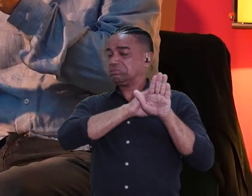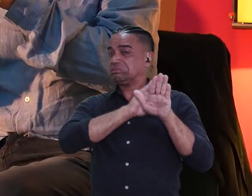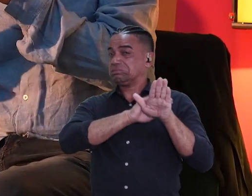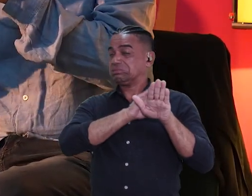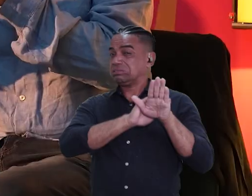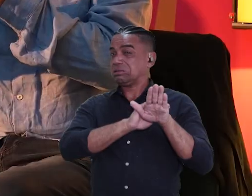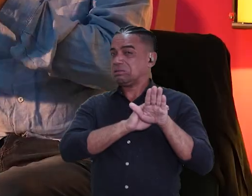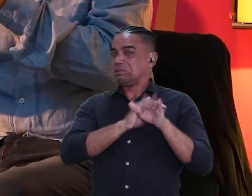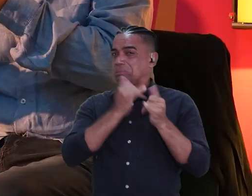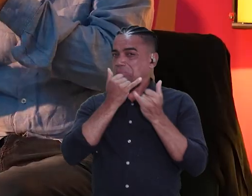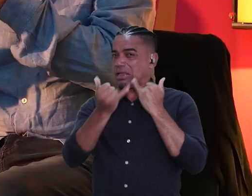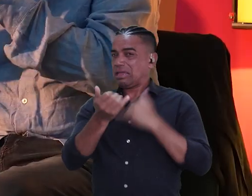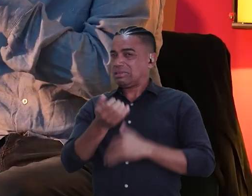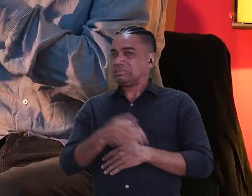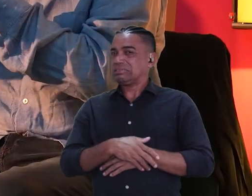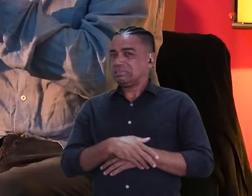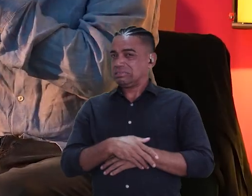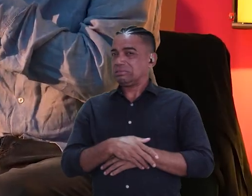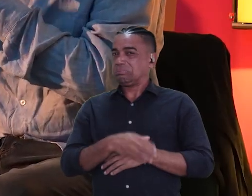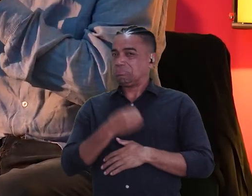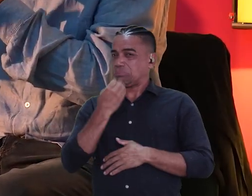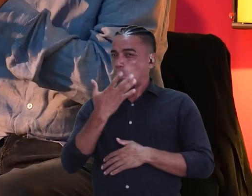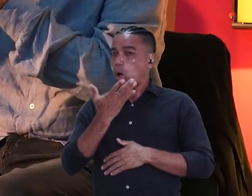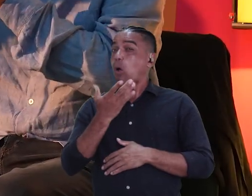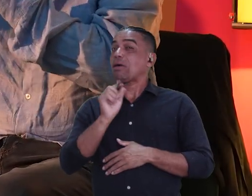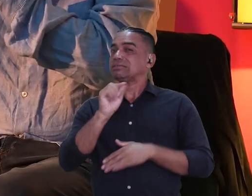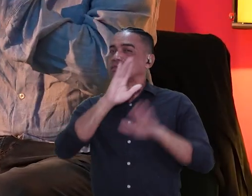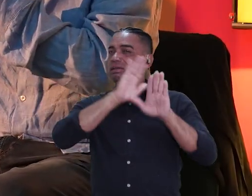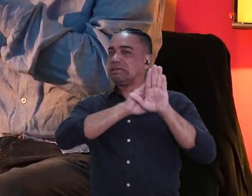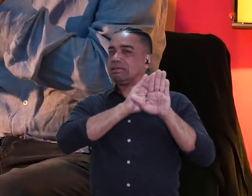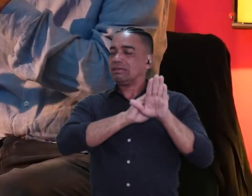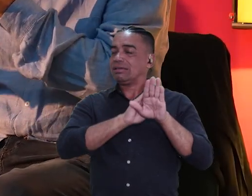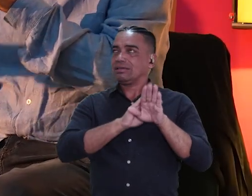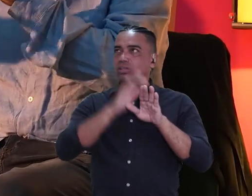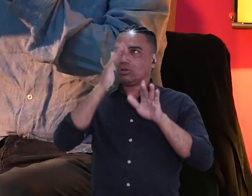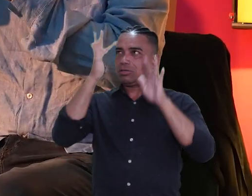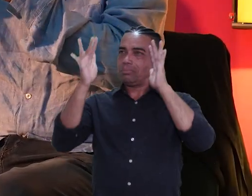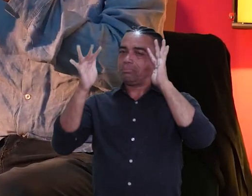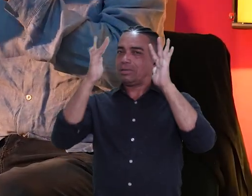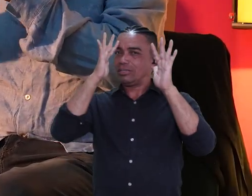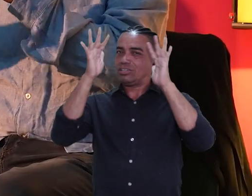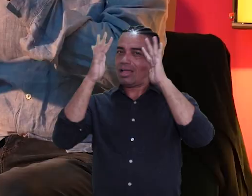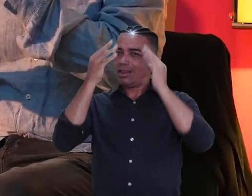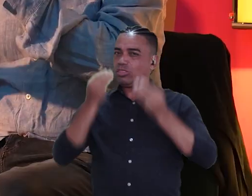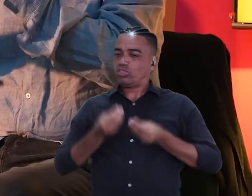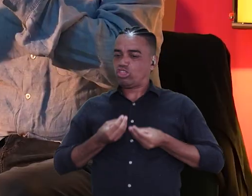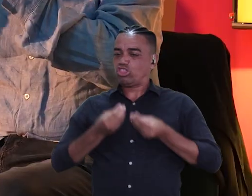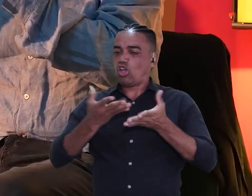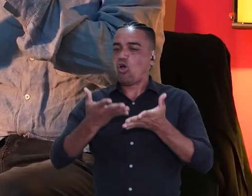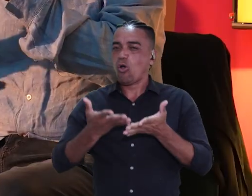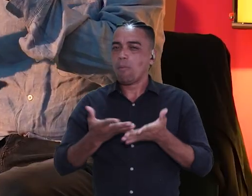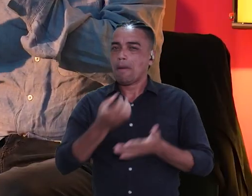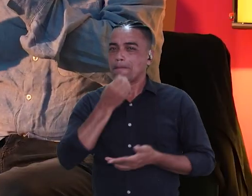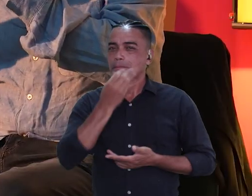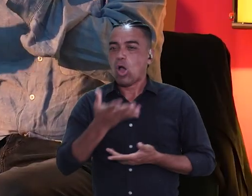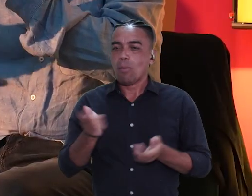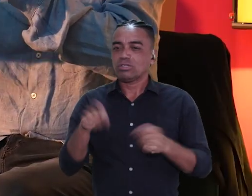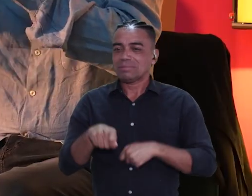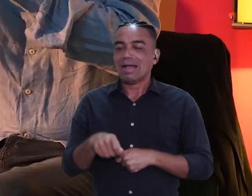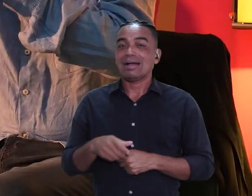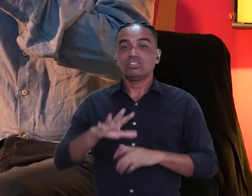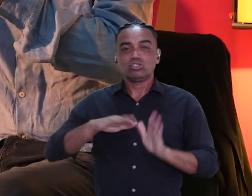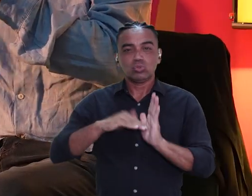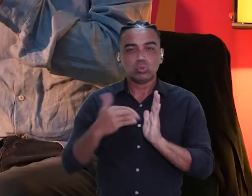ser a promessa, no fundo, imaginária. Quer dizer, tome para si essa possibilidade em